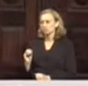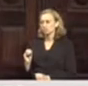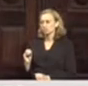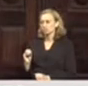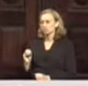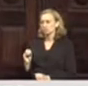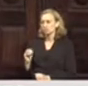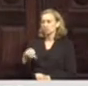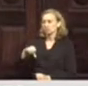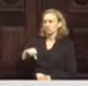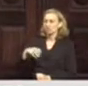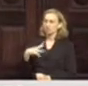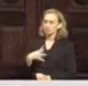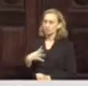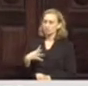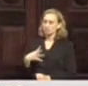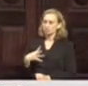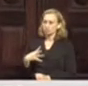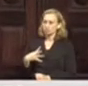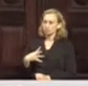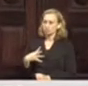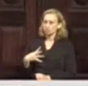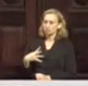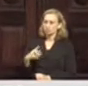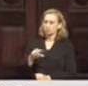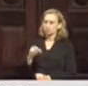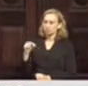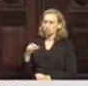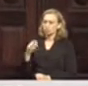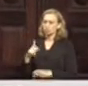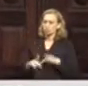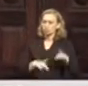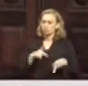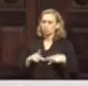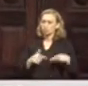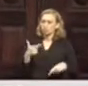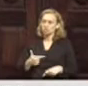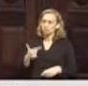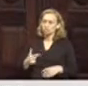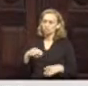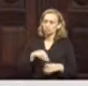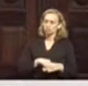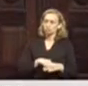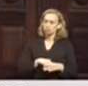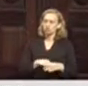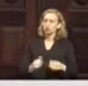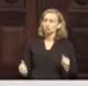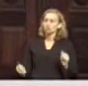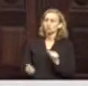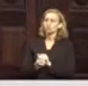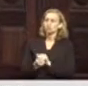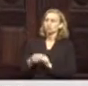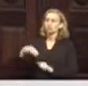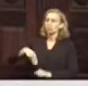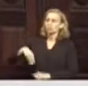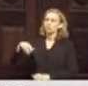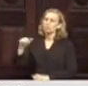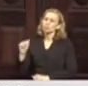94, eleito em segundo turno, junto com Marcelo